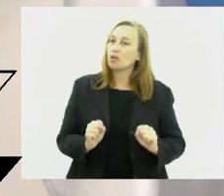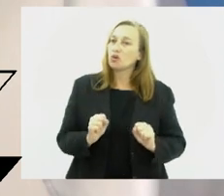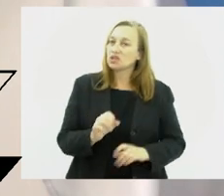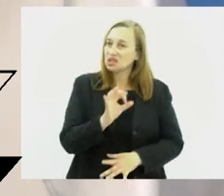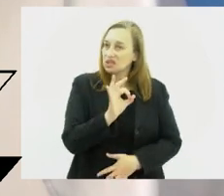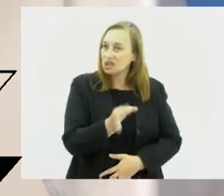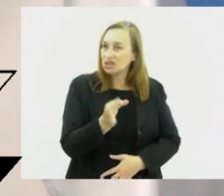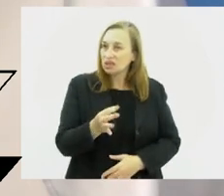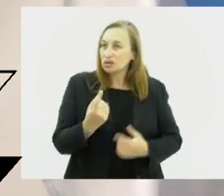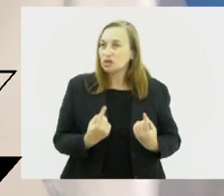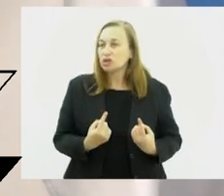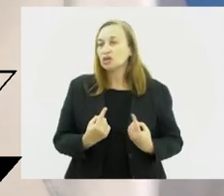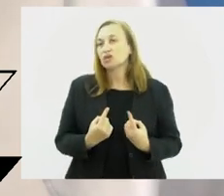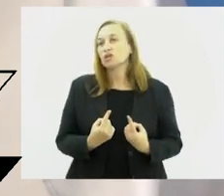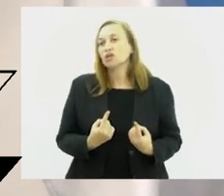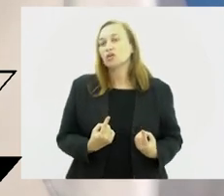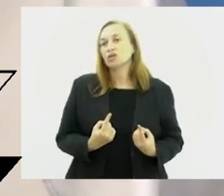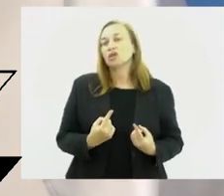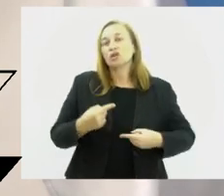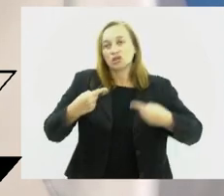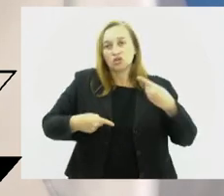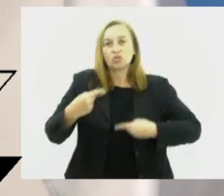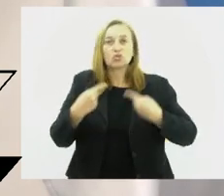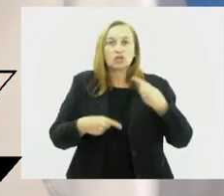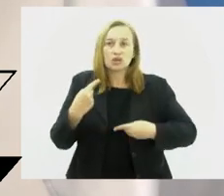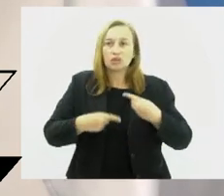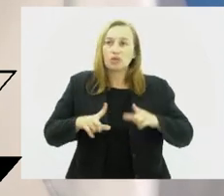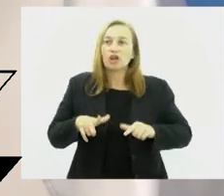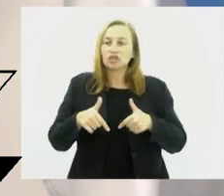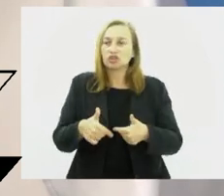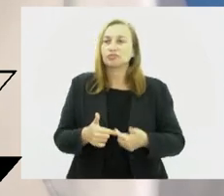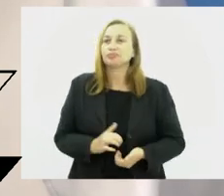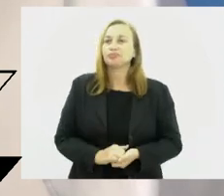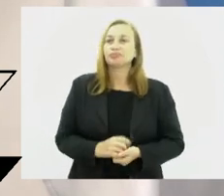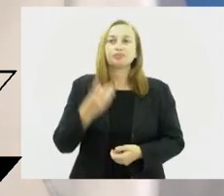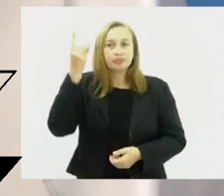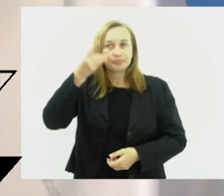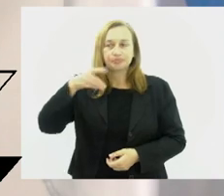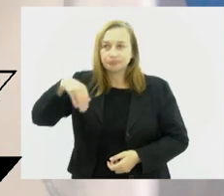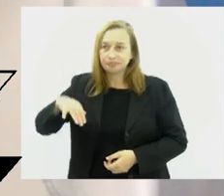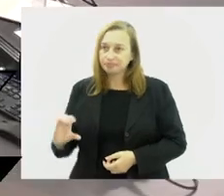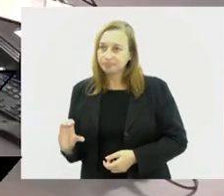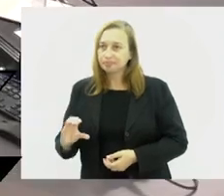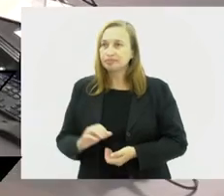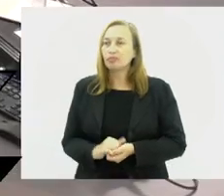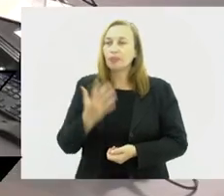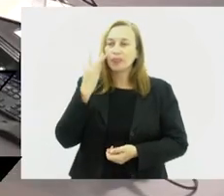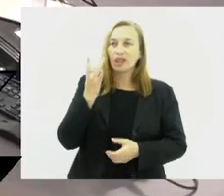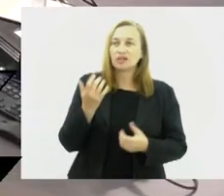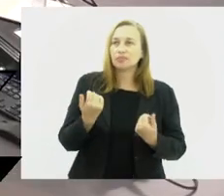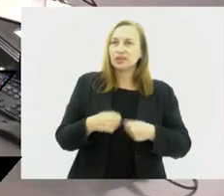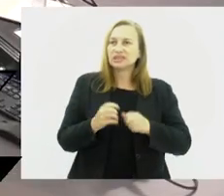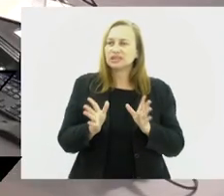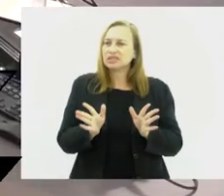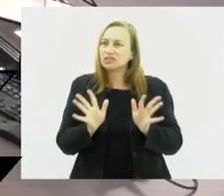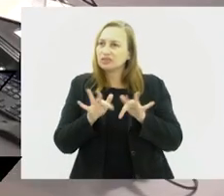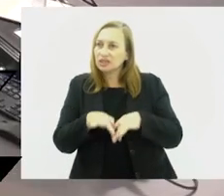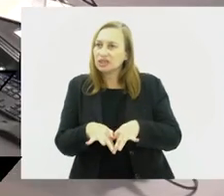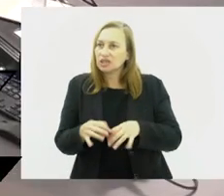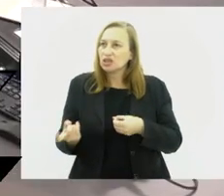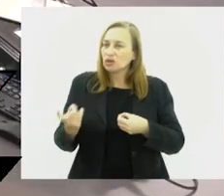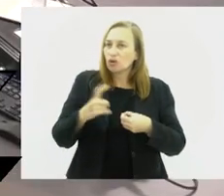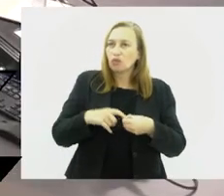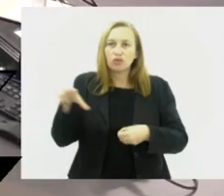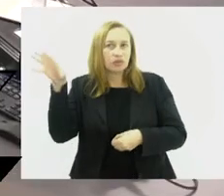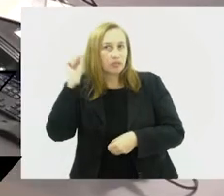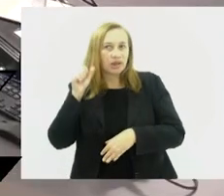eventualmente enfrentar algum tipo de discussão permite judicial. Deputado permite, Carlos Rodrigo. Eu acho que a gente deve encerrar isso e voltar a ouvir